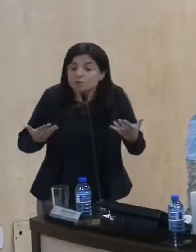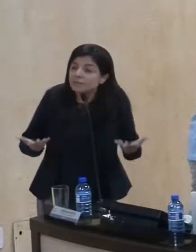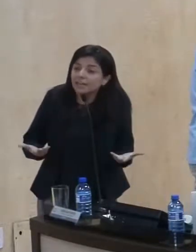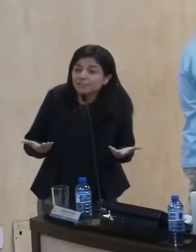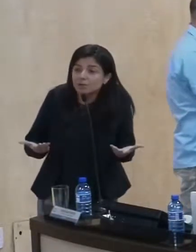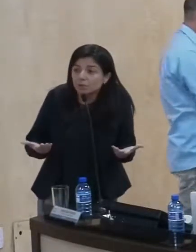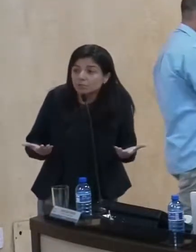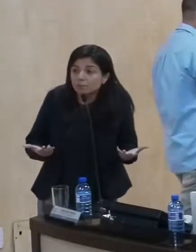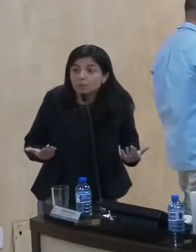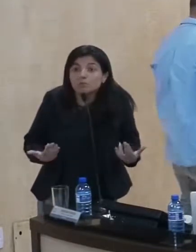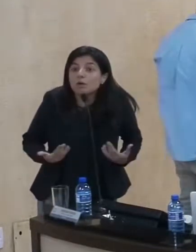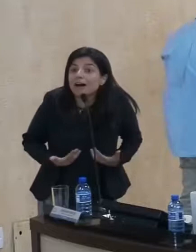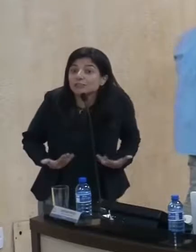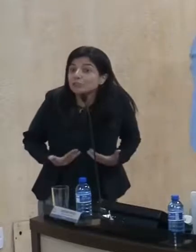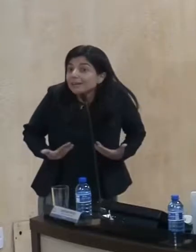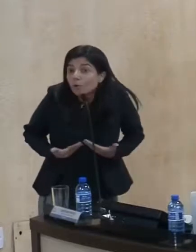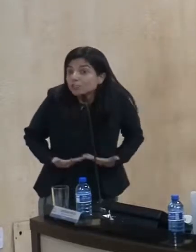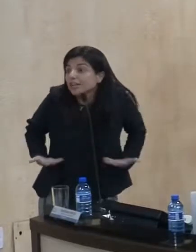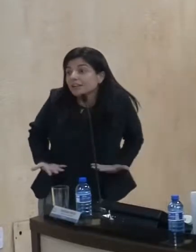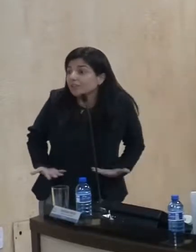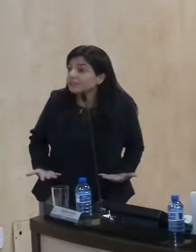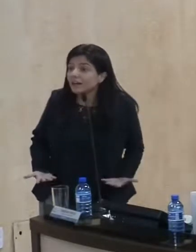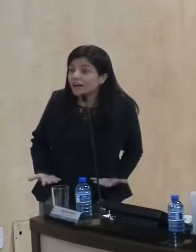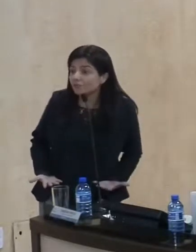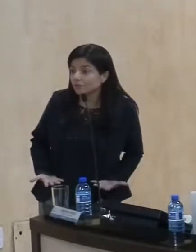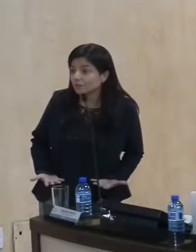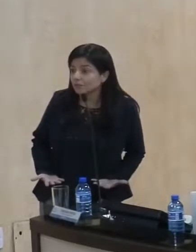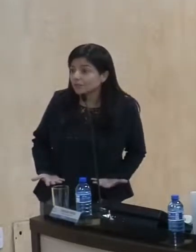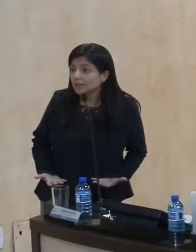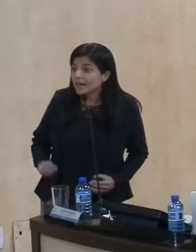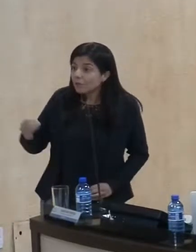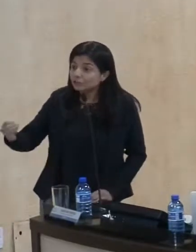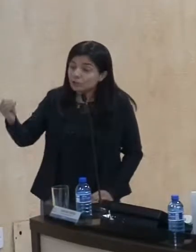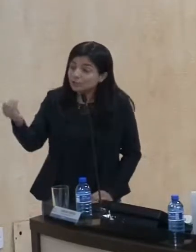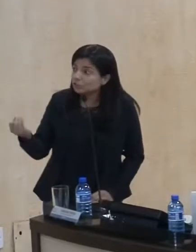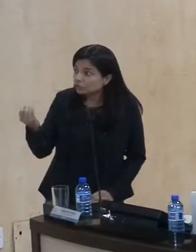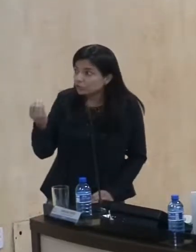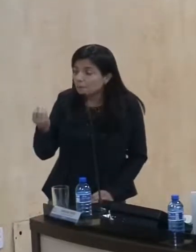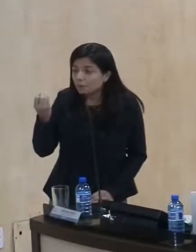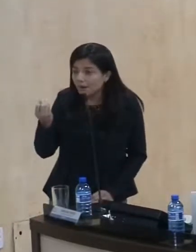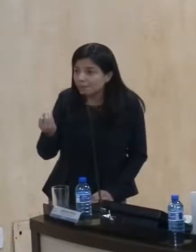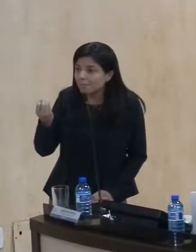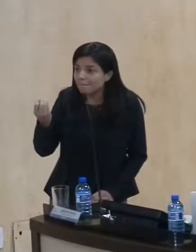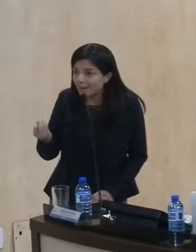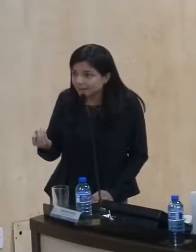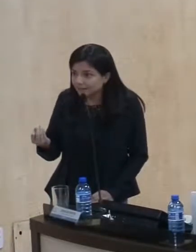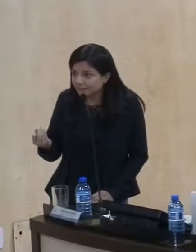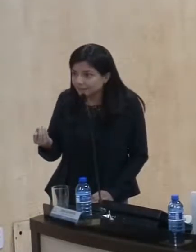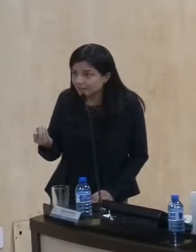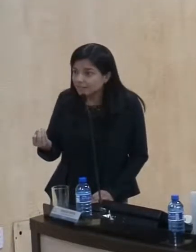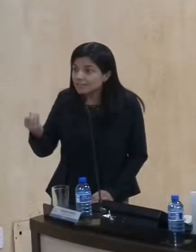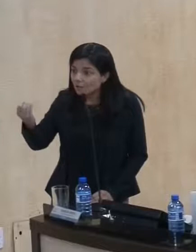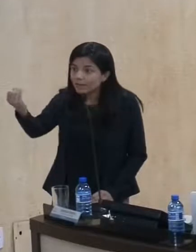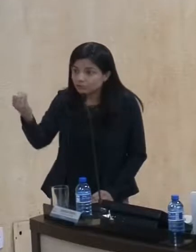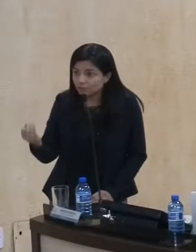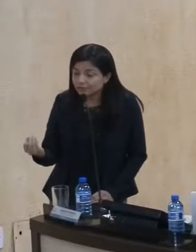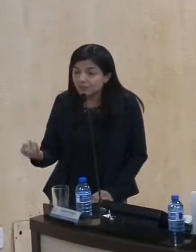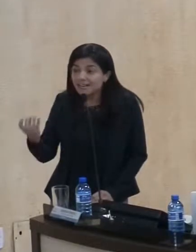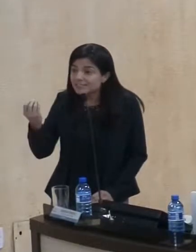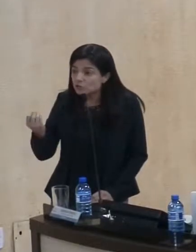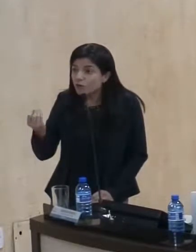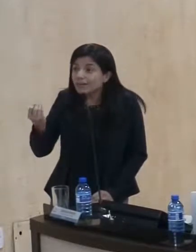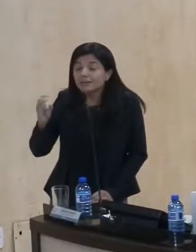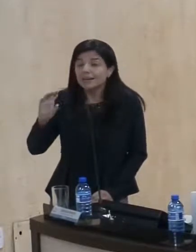vocês conseguem fazer um contraponto que eu acho que hoje é indefensável. Eu acho que quando a gente tem um problema numa pasta, que é o caso de